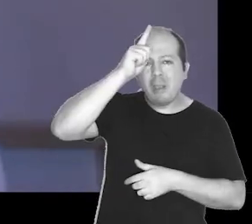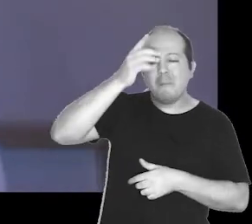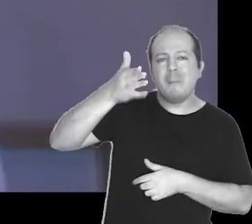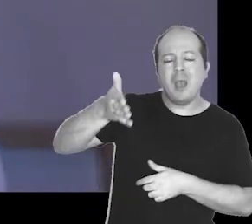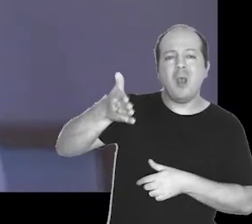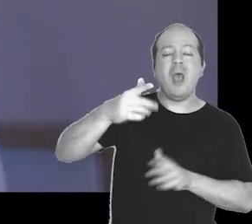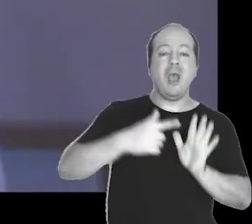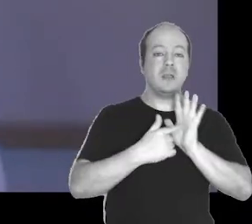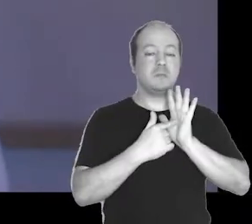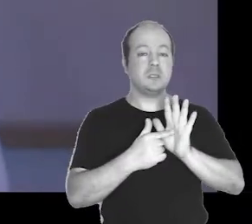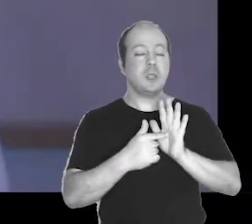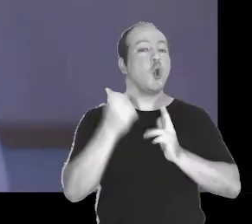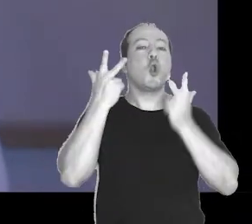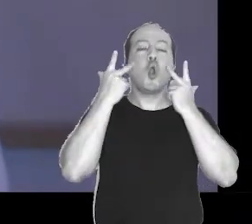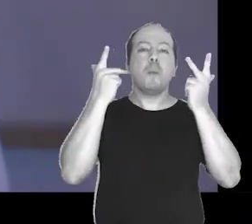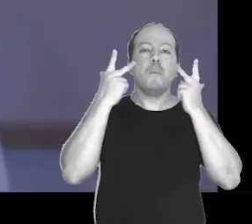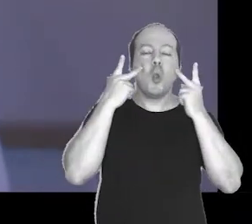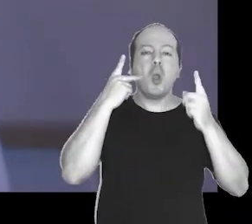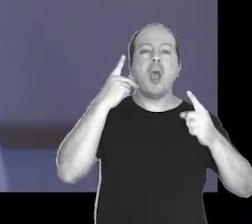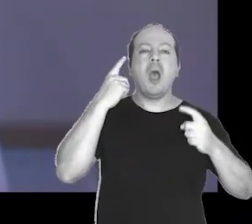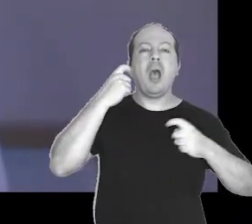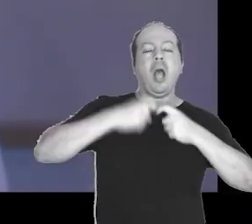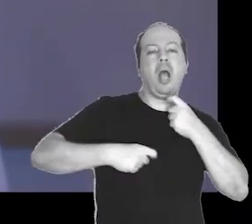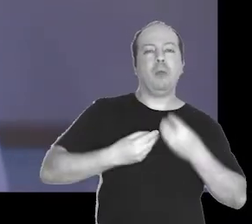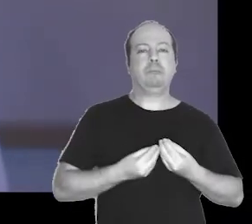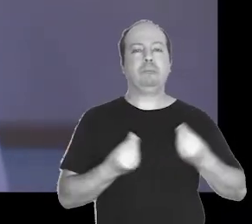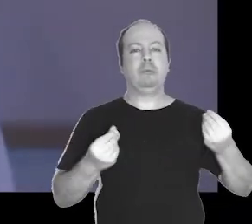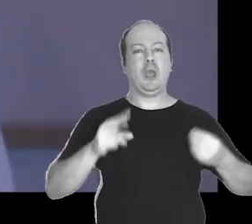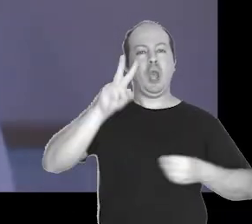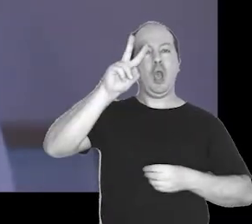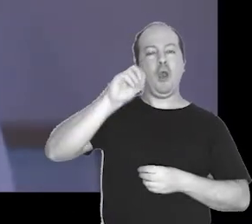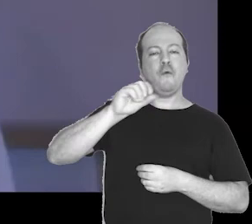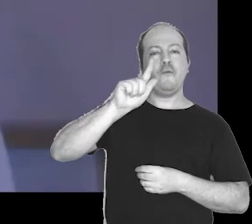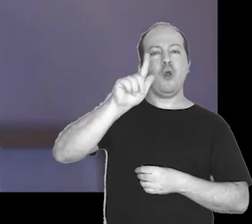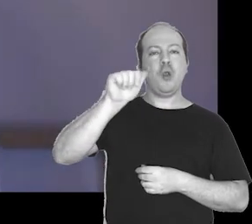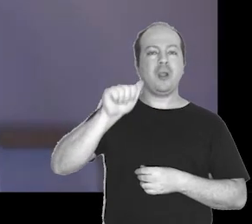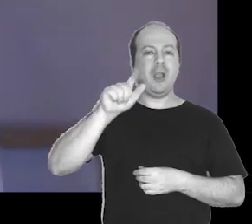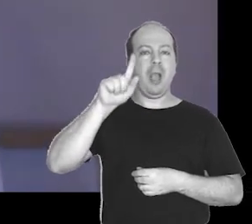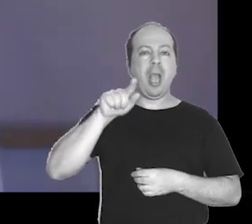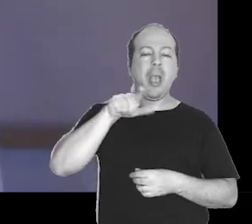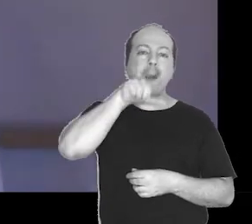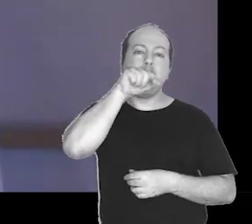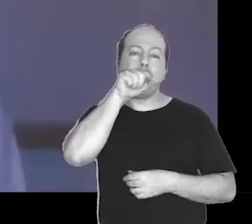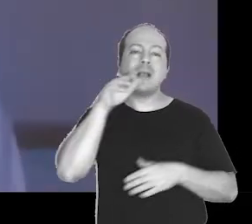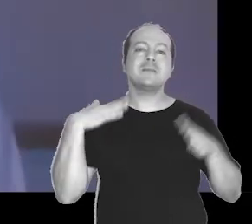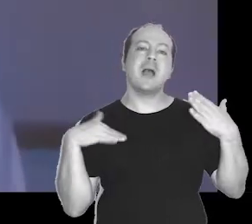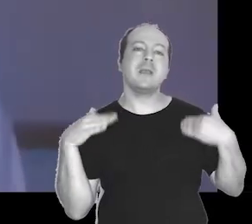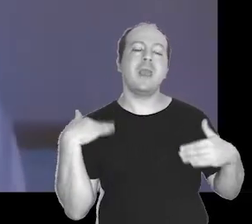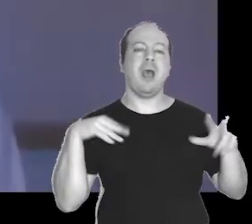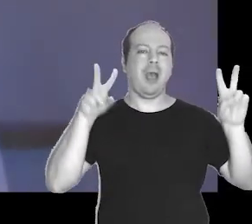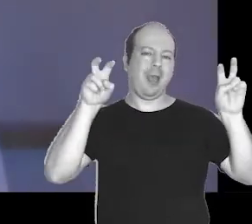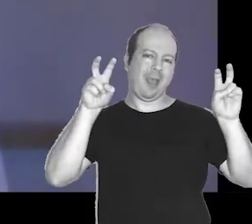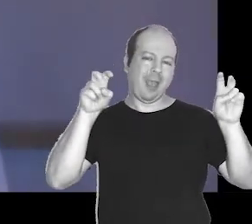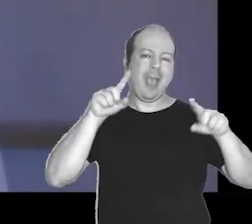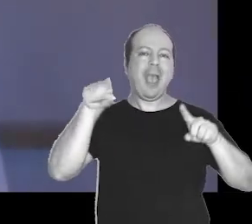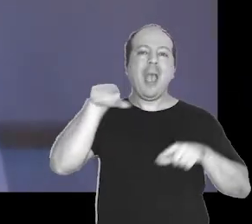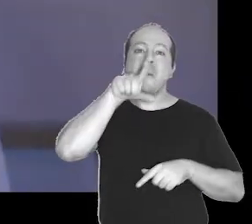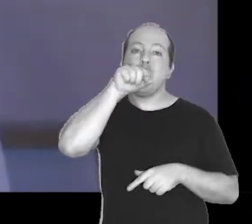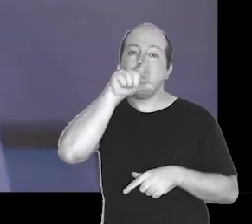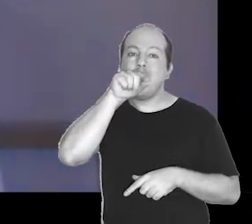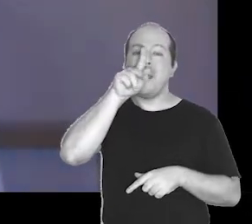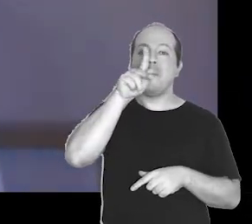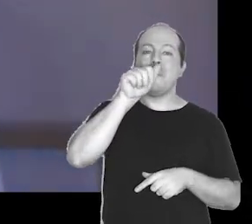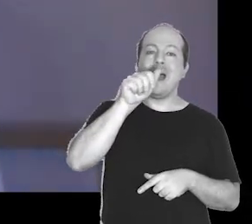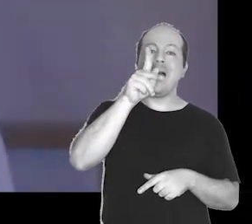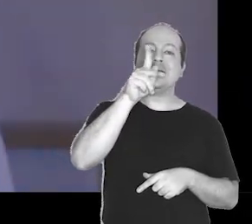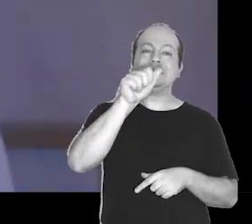a expressão mais comum para atividade sexual masculina é Vogel, isto é, passarear. Um verbo ligado ao substantivo